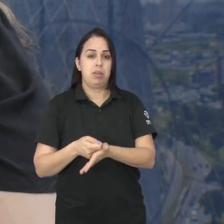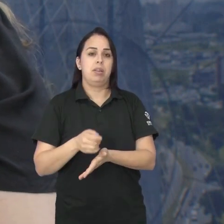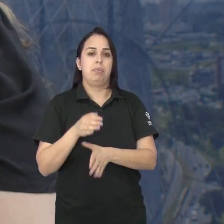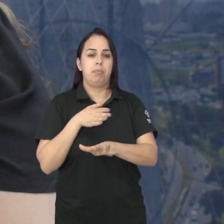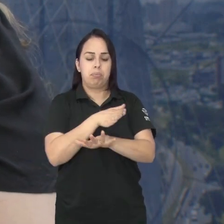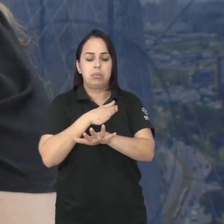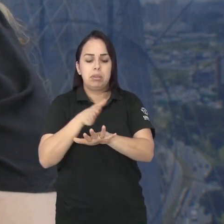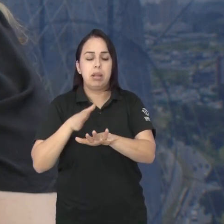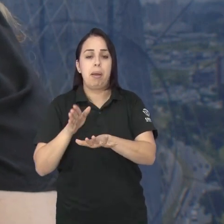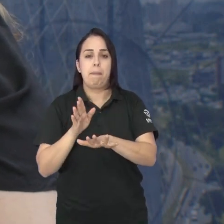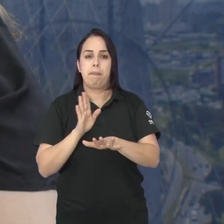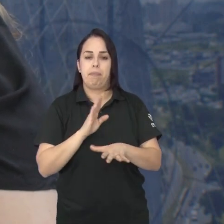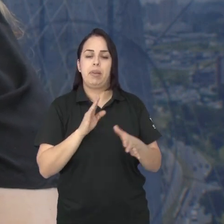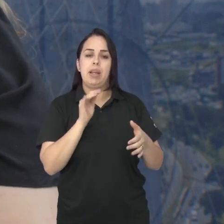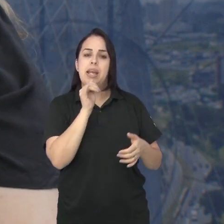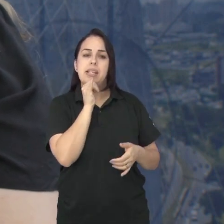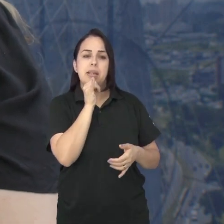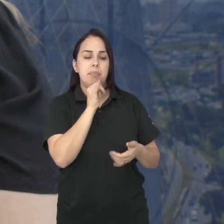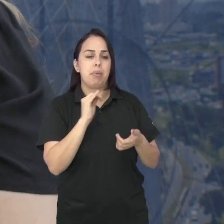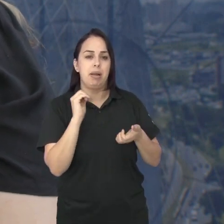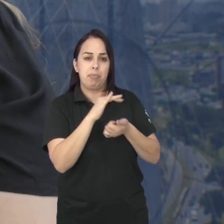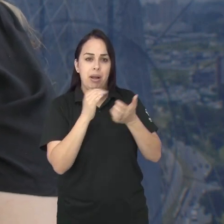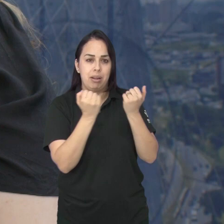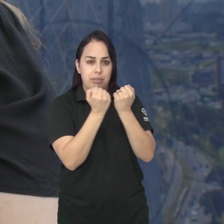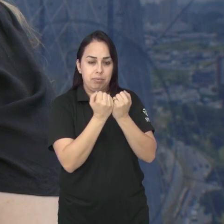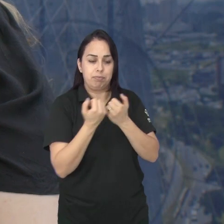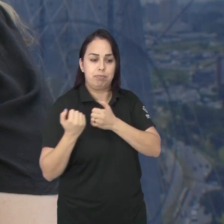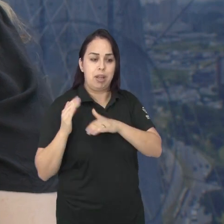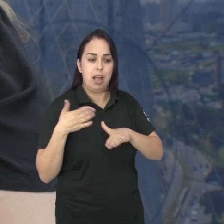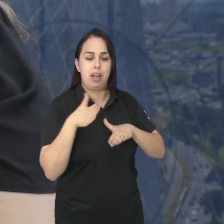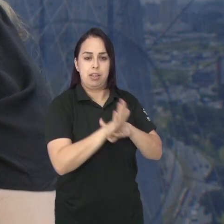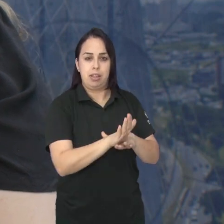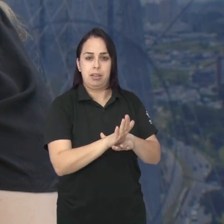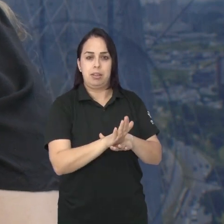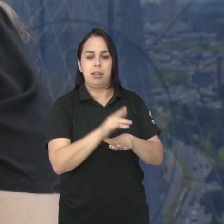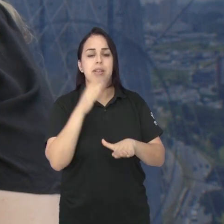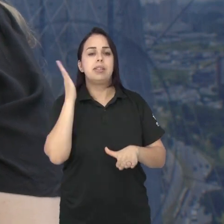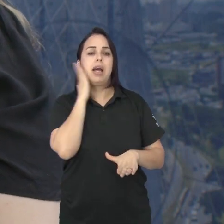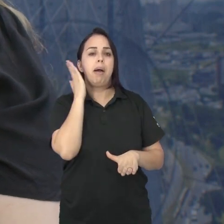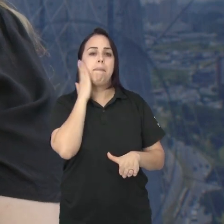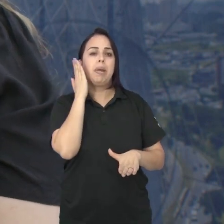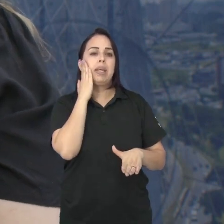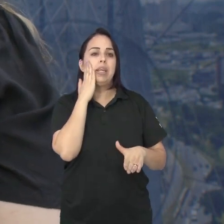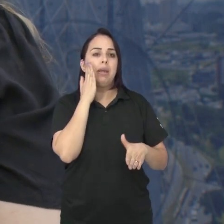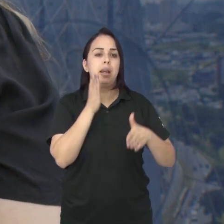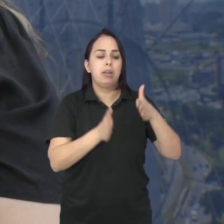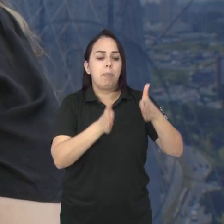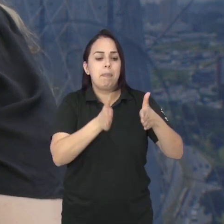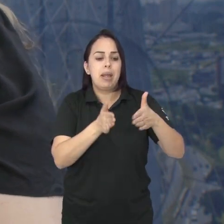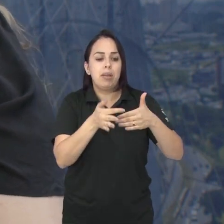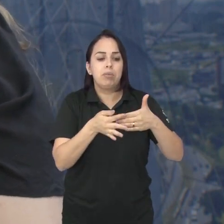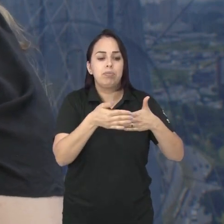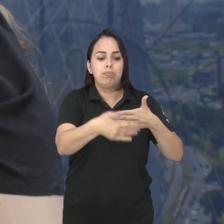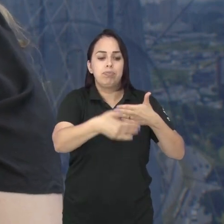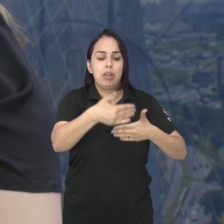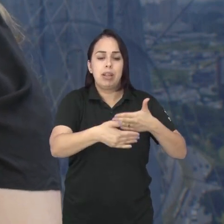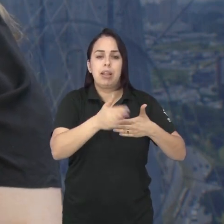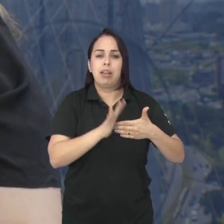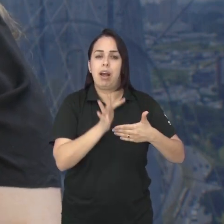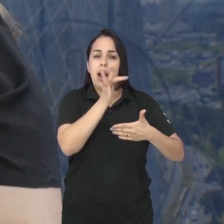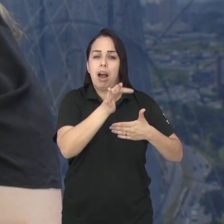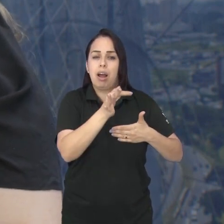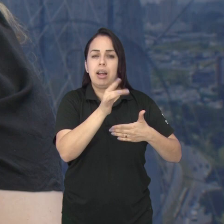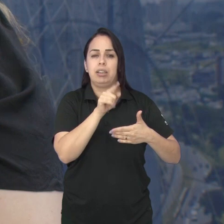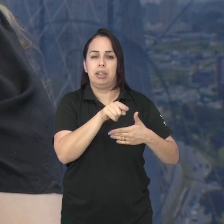entre elas a Defesa Civil, propondo maneiras de que você tenha uma previsão de curto prazo, que a gente chama, né, como eu